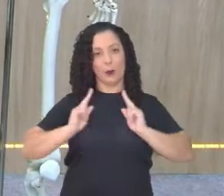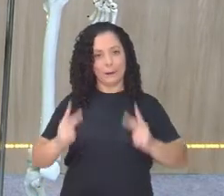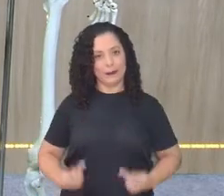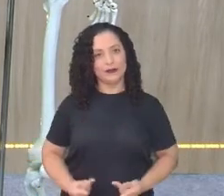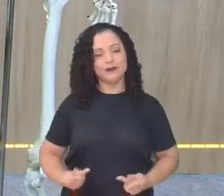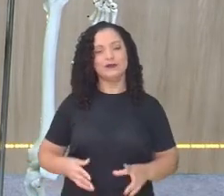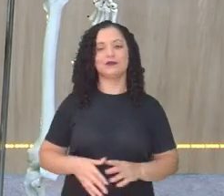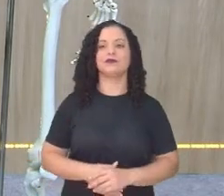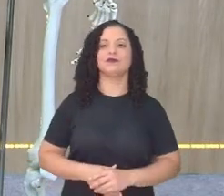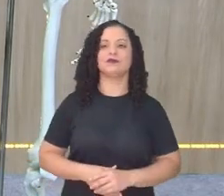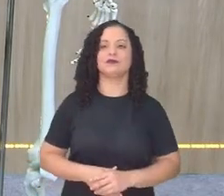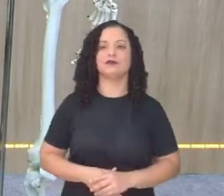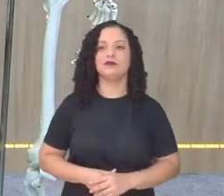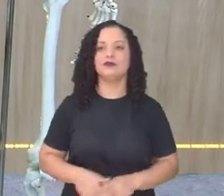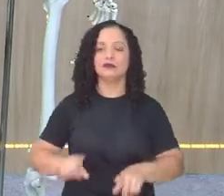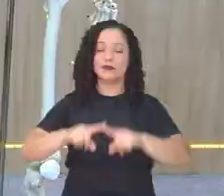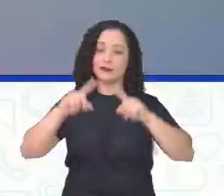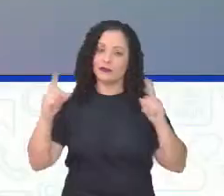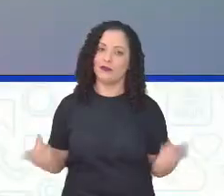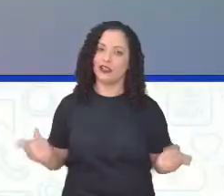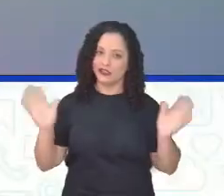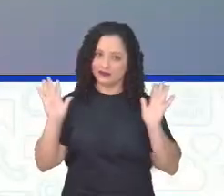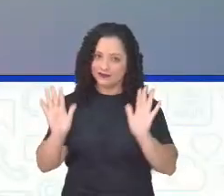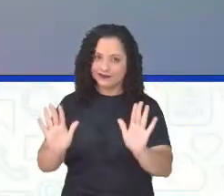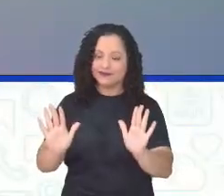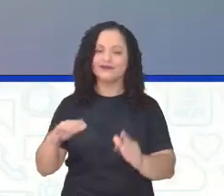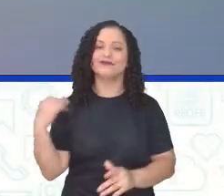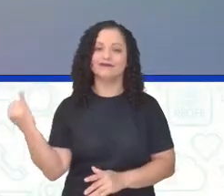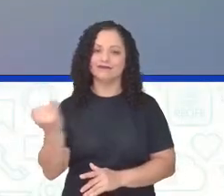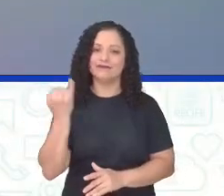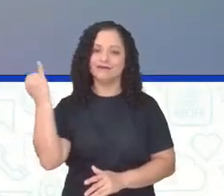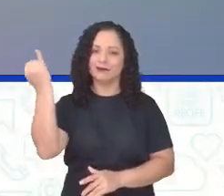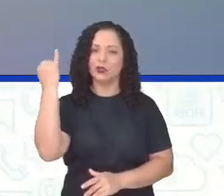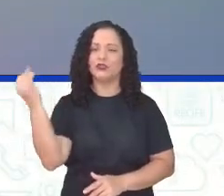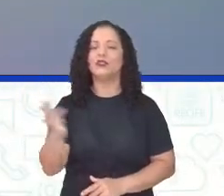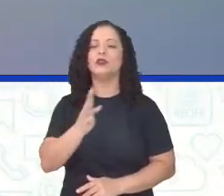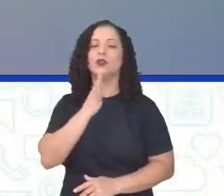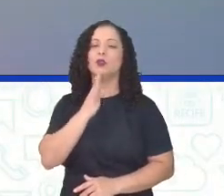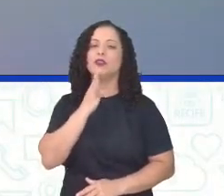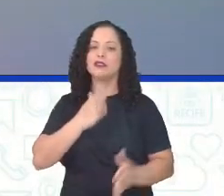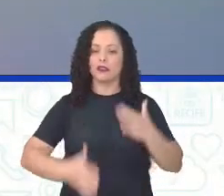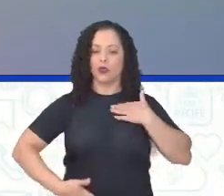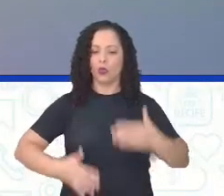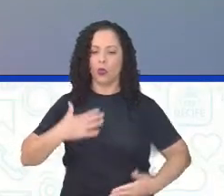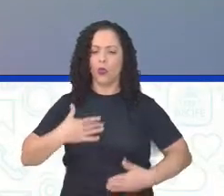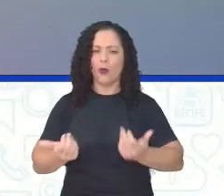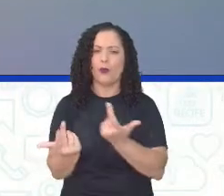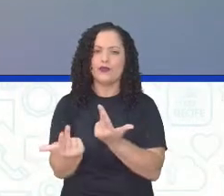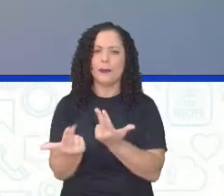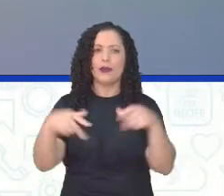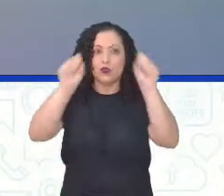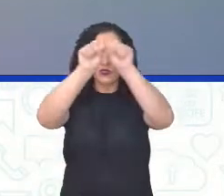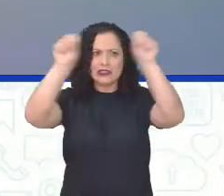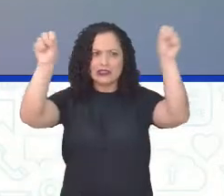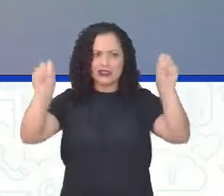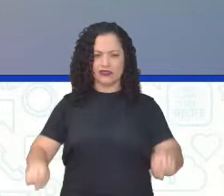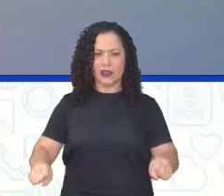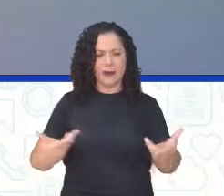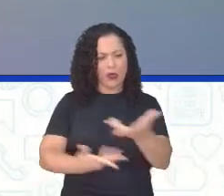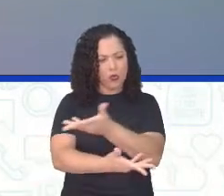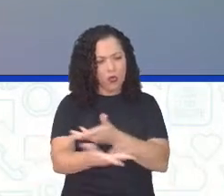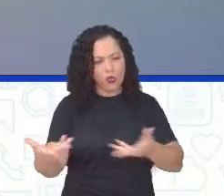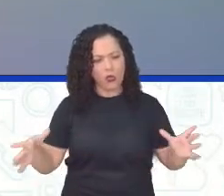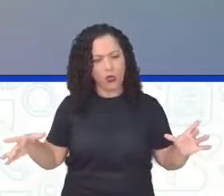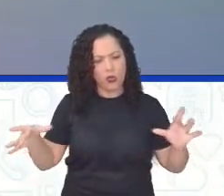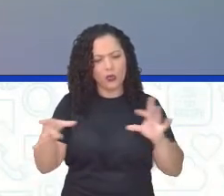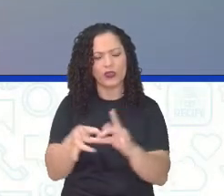Mas é importante a gente saber que o nosso corpo é um sistema integrado. Mas, professora, por que a gente está